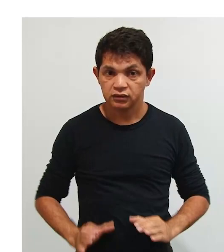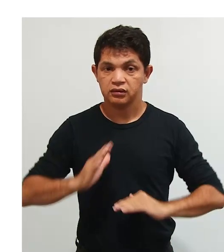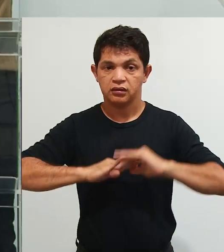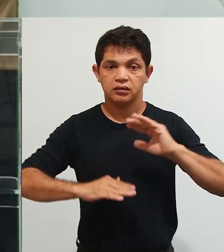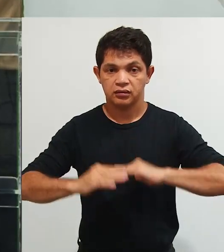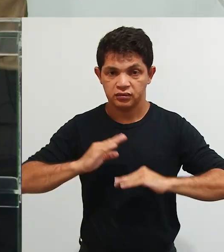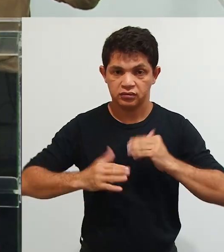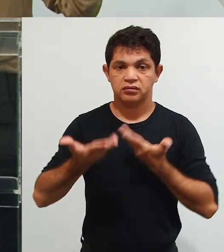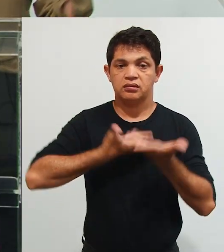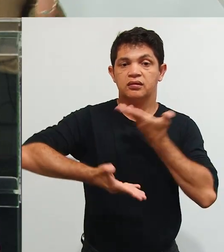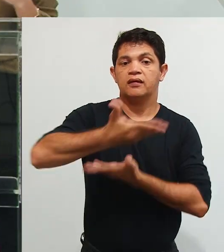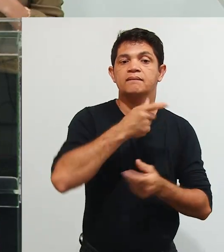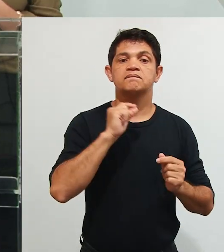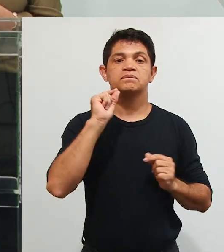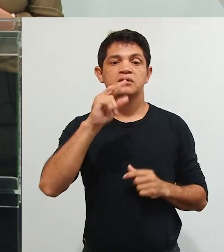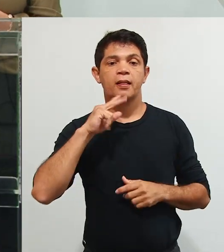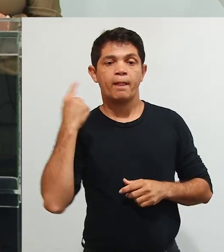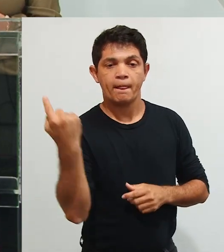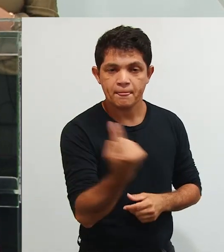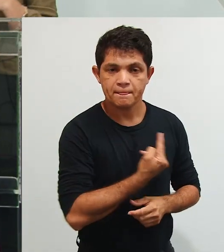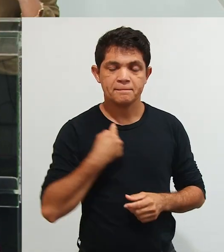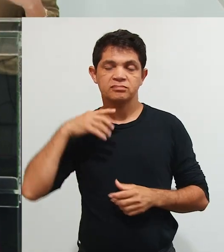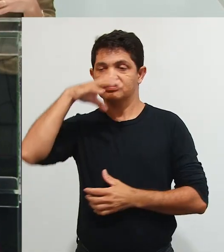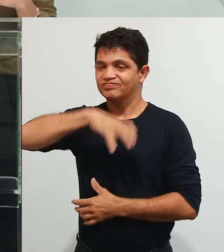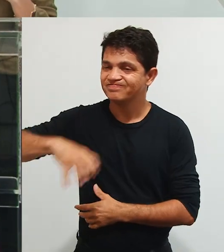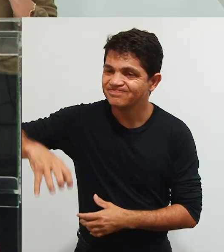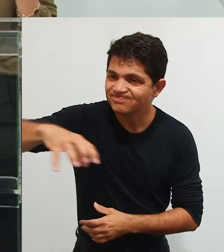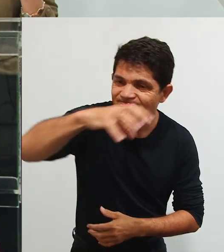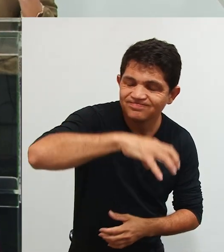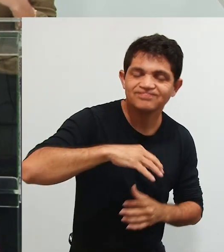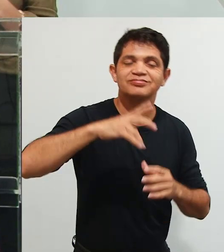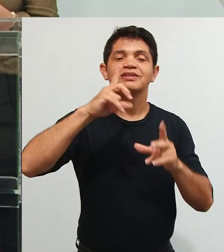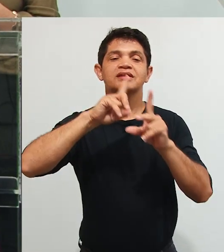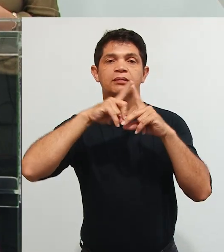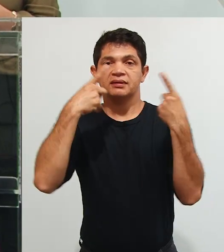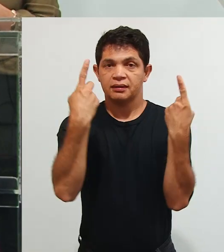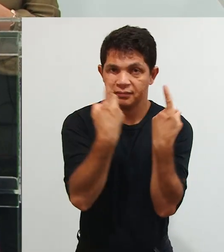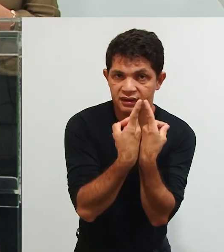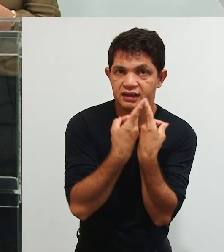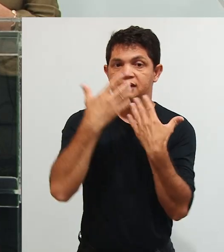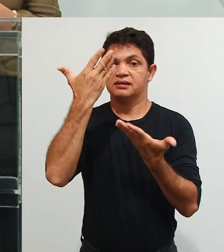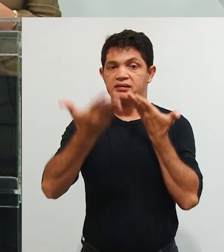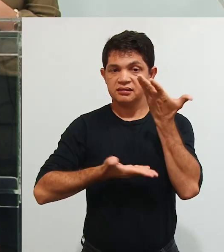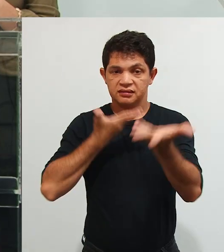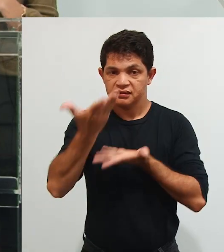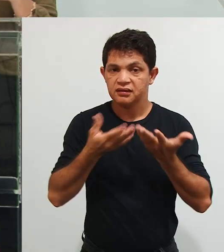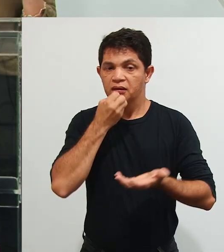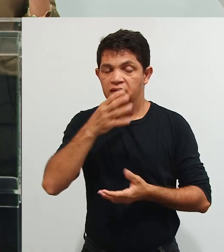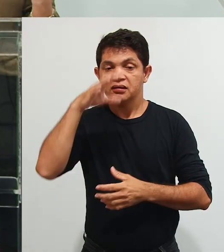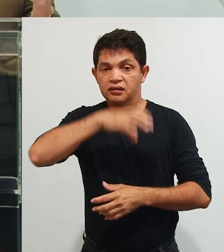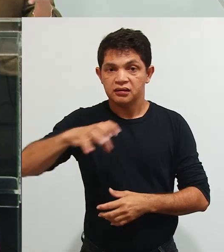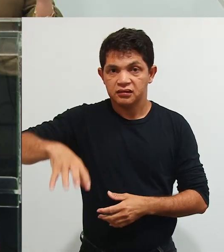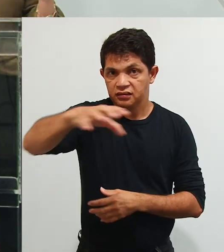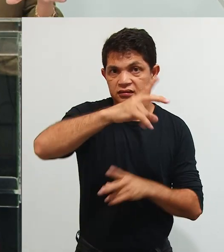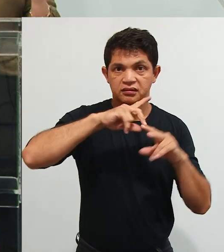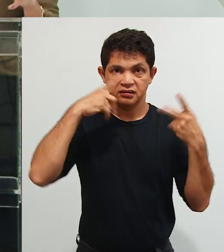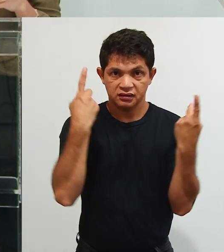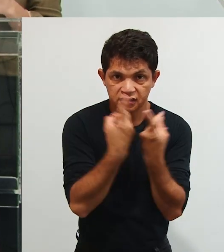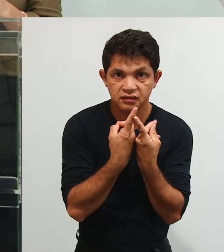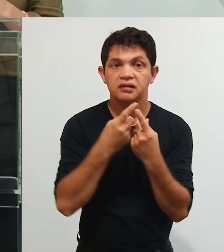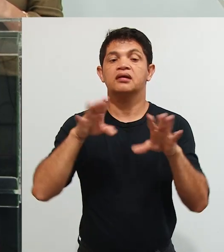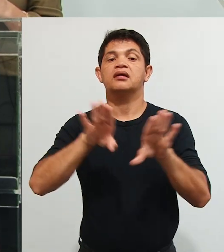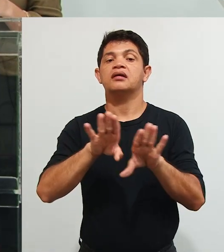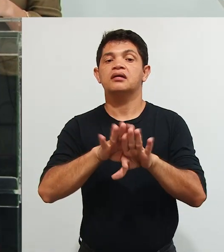departamento, quando nós estamos em um setor, em um departamento, e aquele setor ou